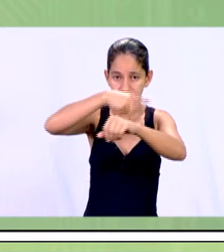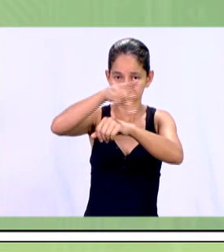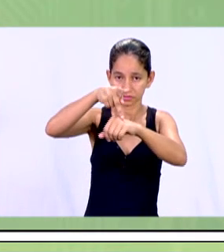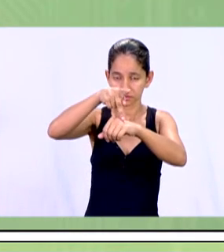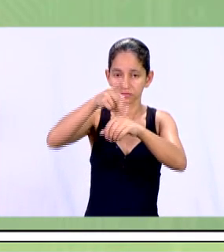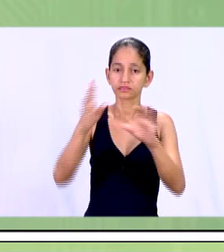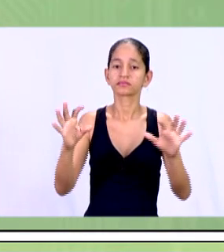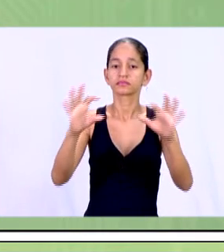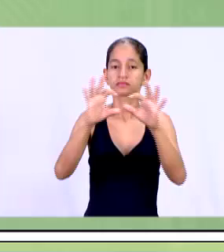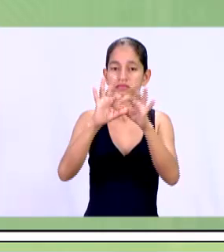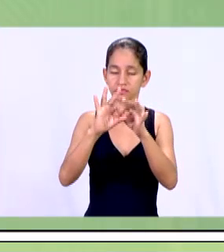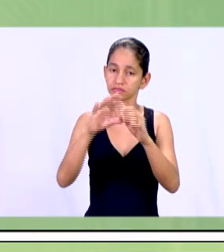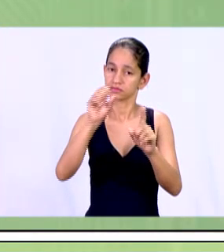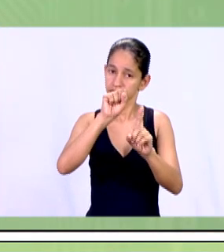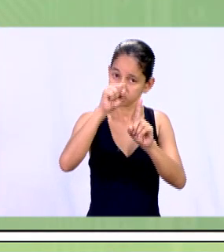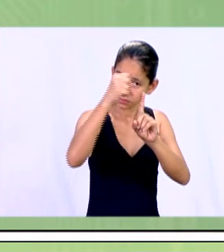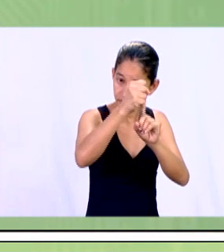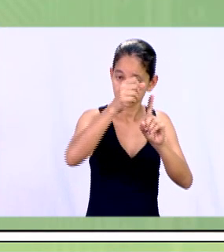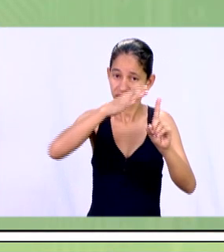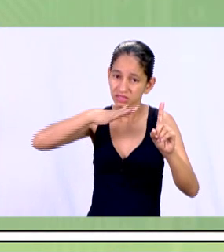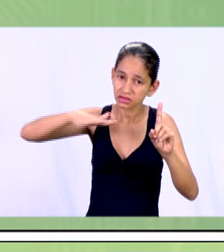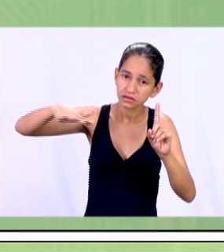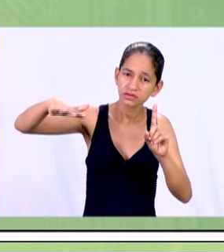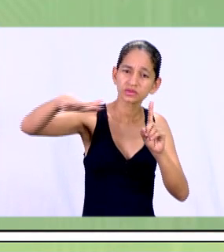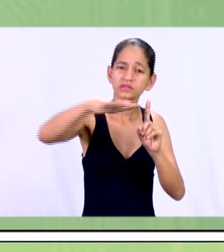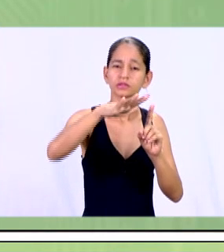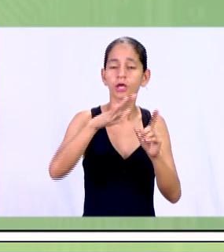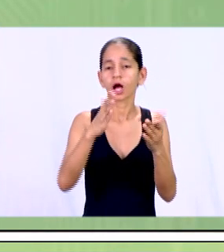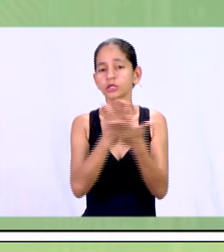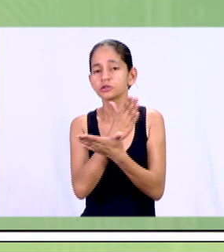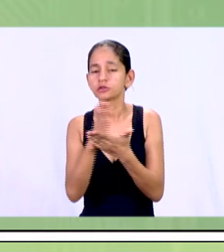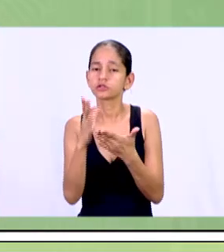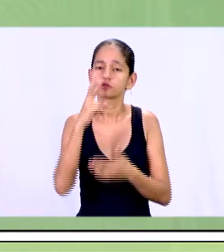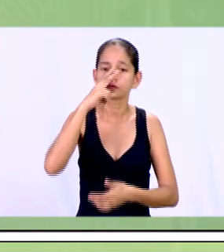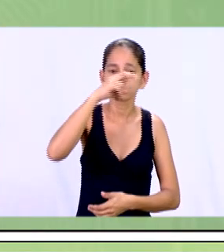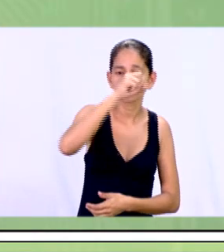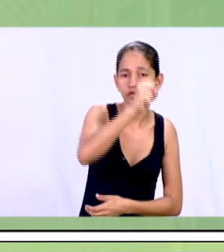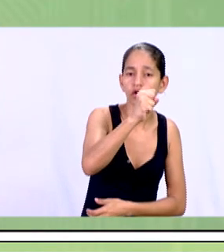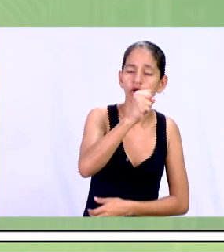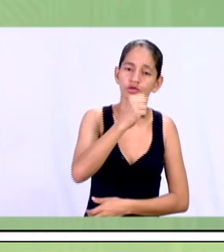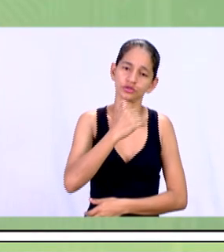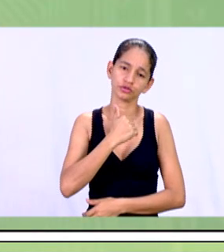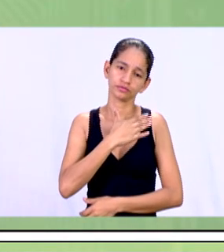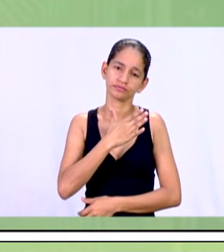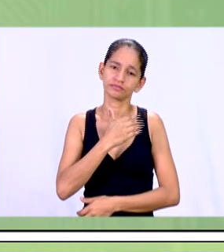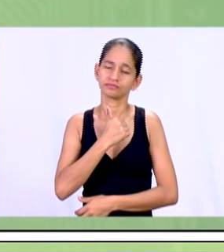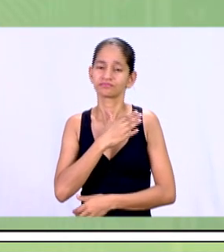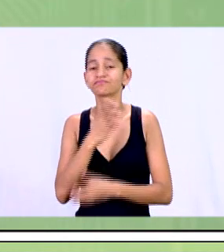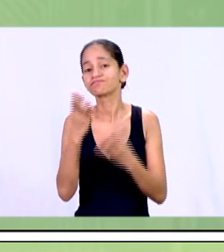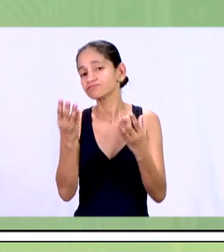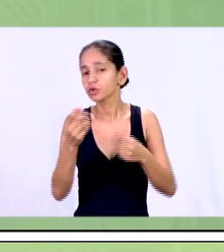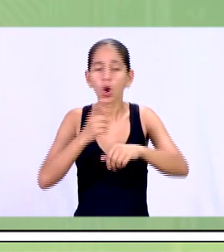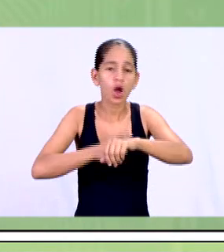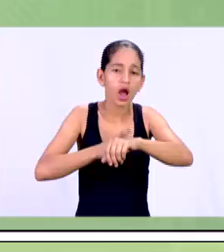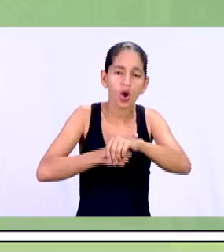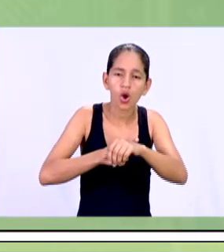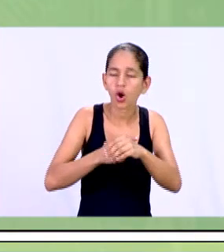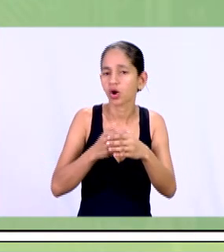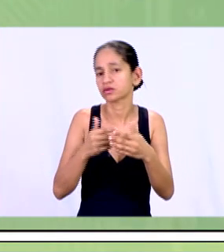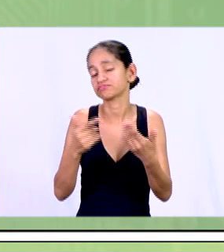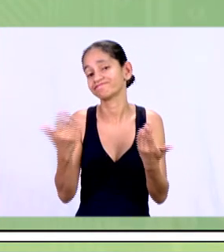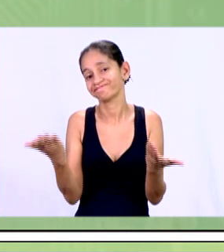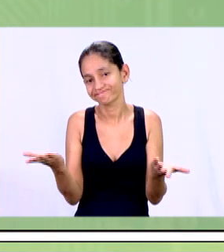concepção de sociedade muito excludente, né? Nós vemos uma exclusão social muito grande. O